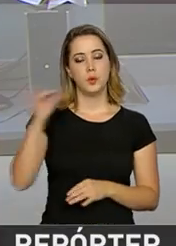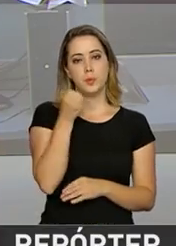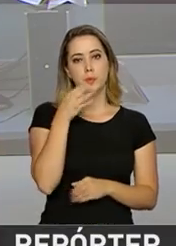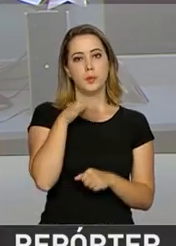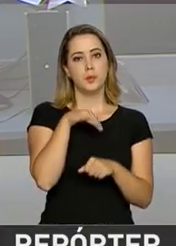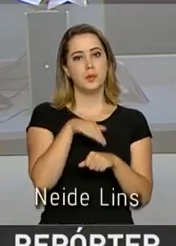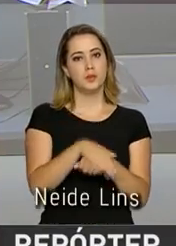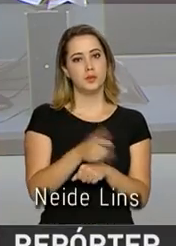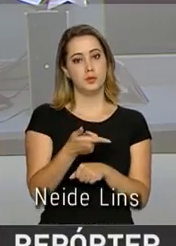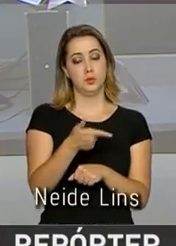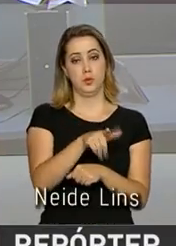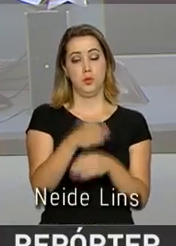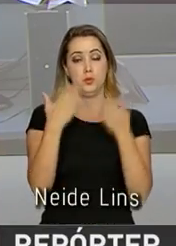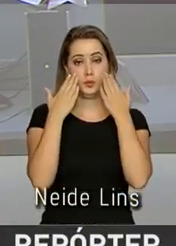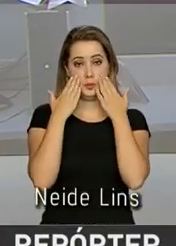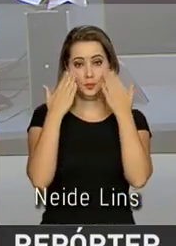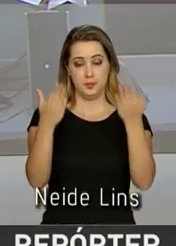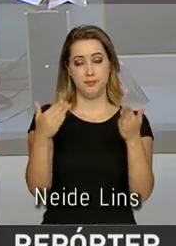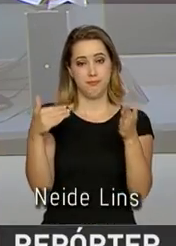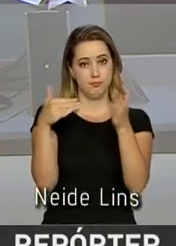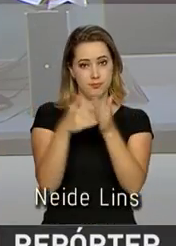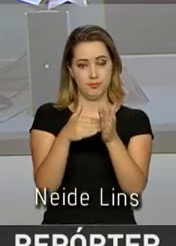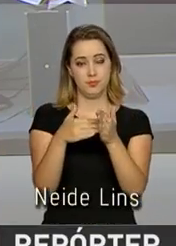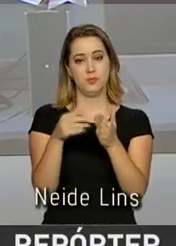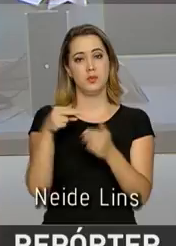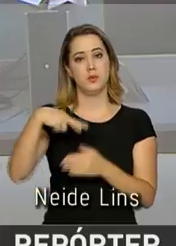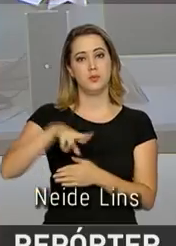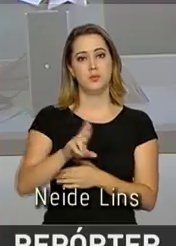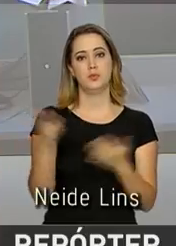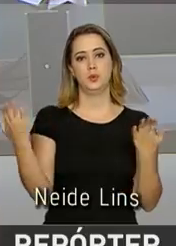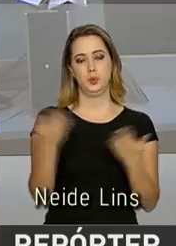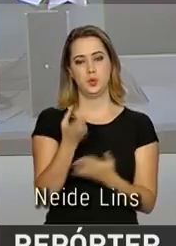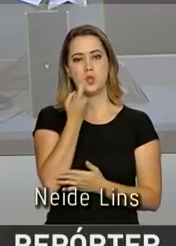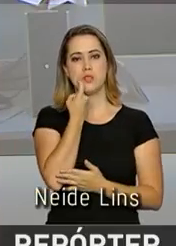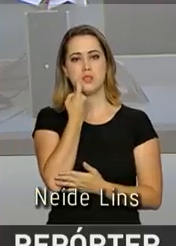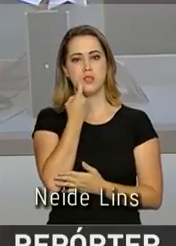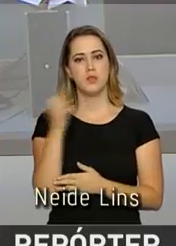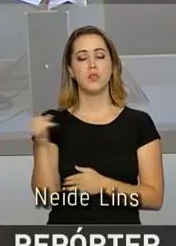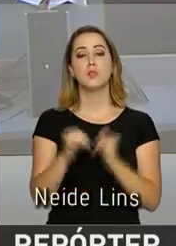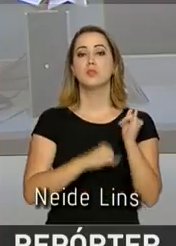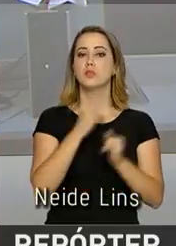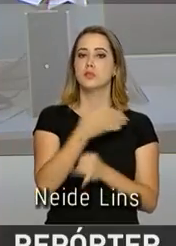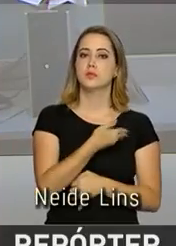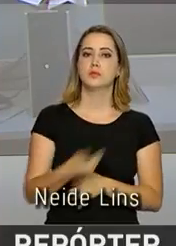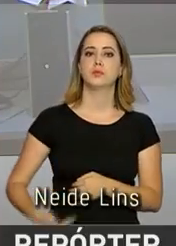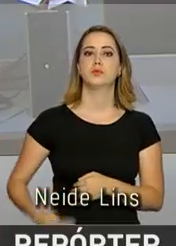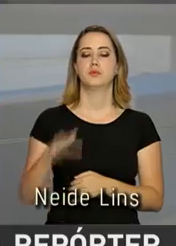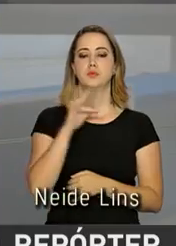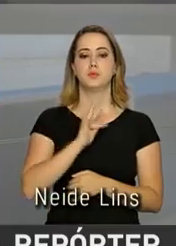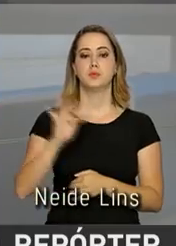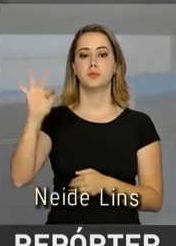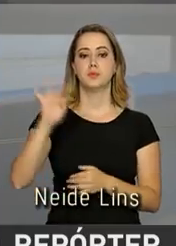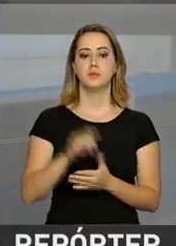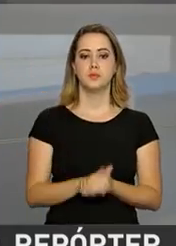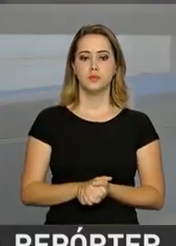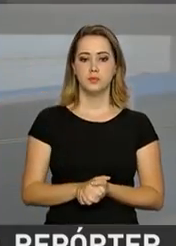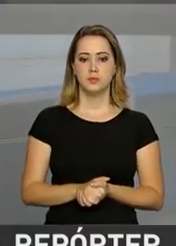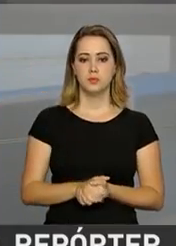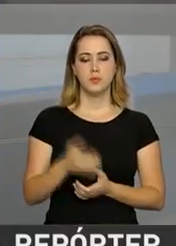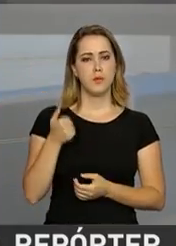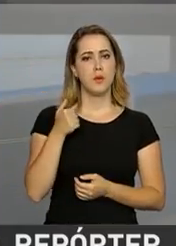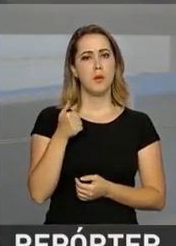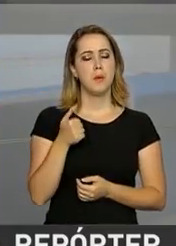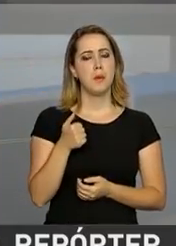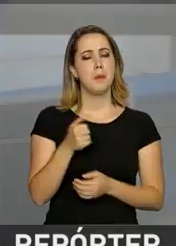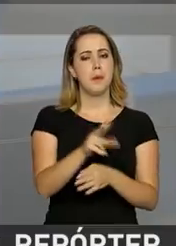Olá, boa noite. No ar, a última edição do Repórter NBR desta sexta-feira com as notícias do governo federal. Mais